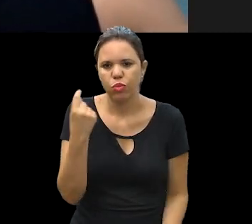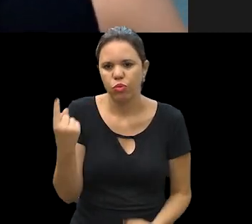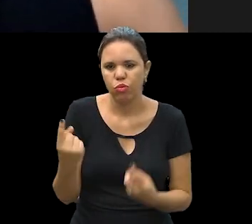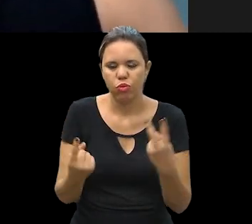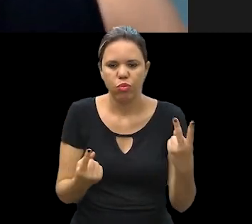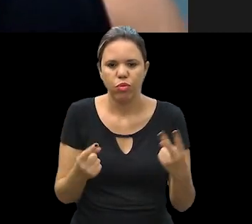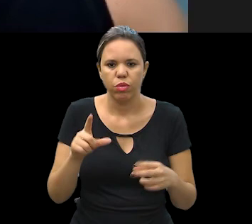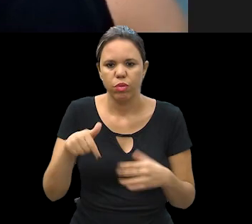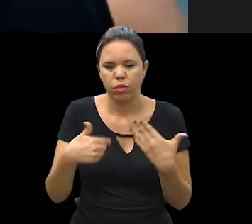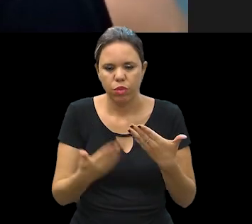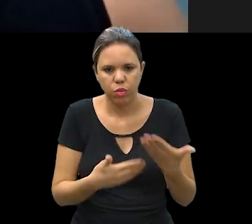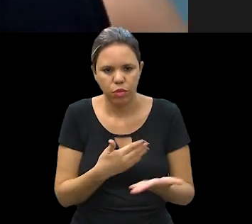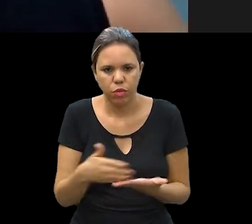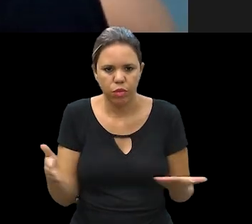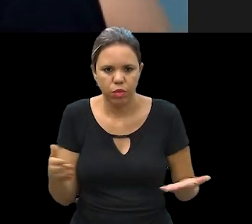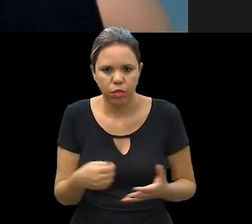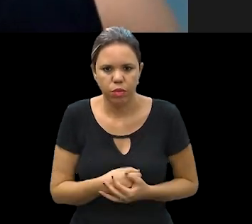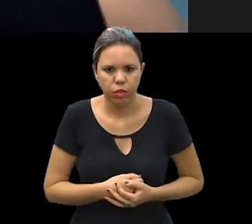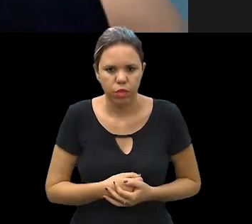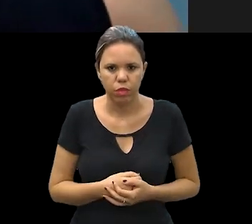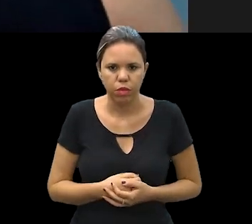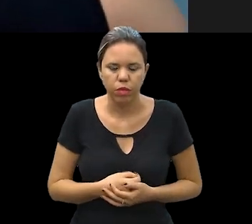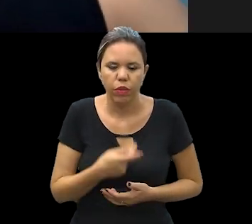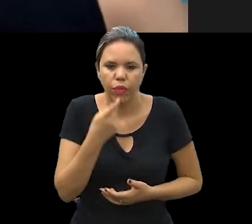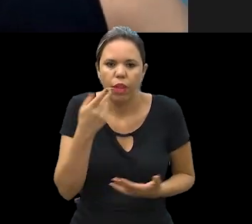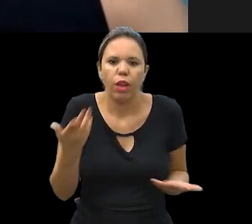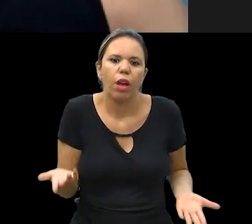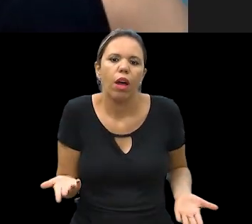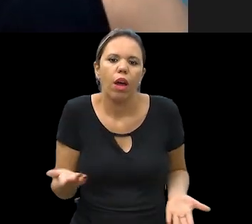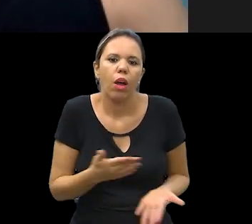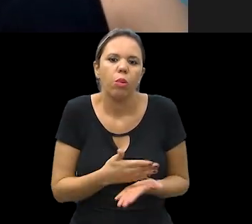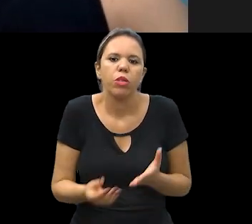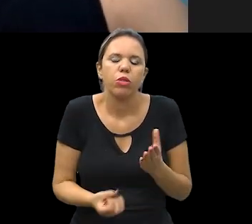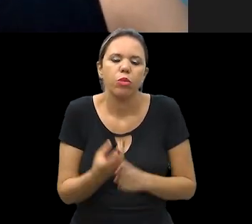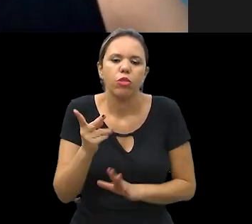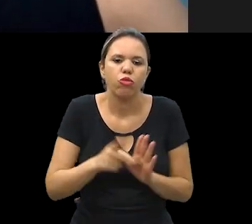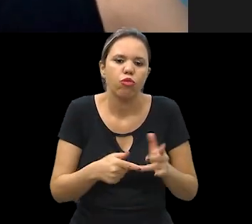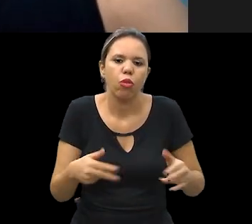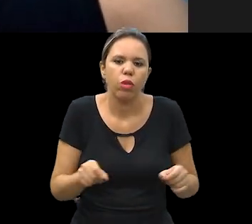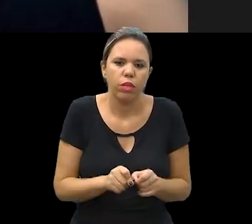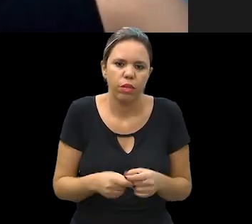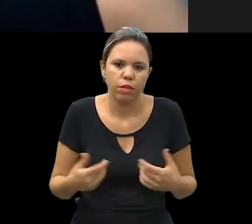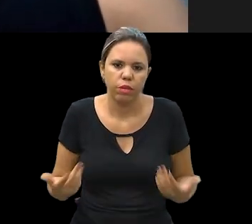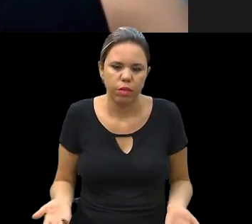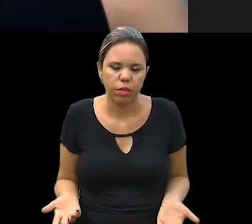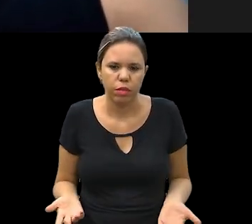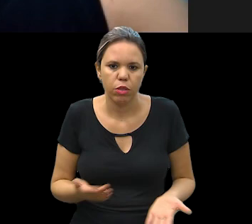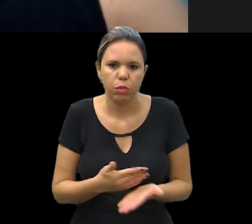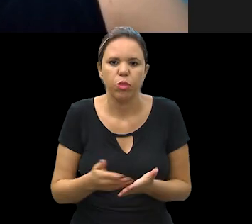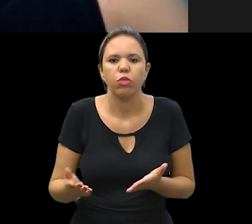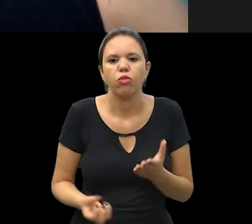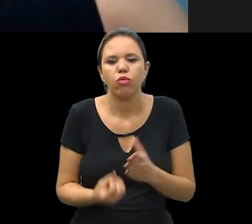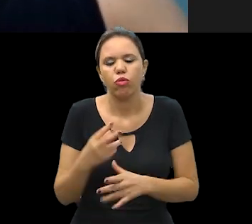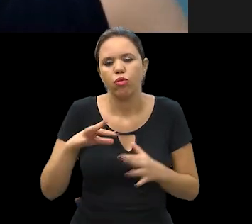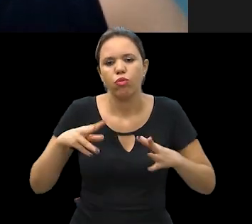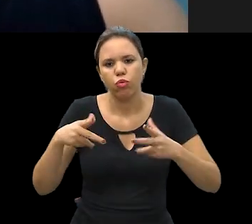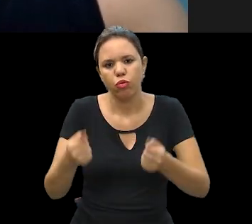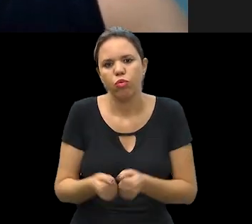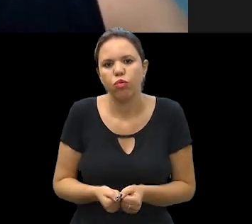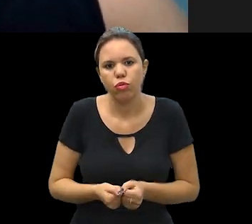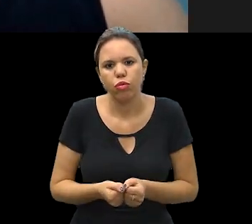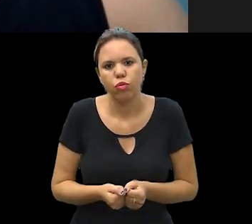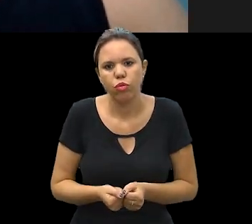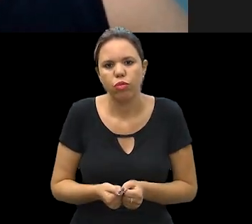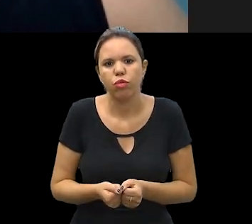vez, duas. E aí a gente começou a falar, vamos começar a produzir coisas. E aí começou a pintar tudo isso,